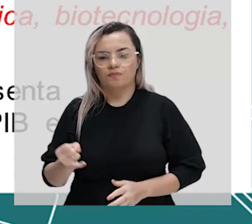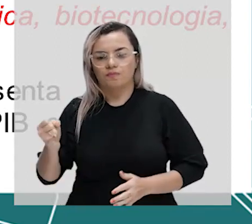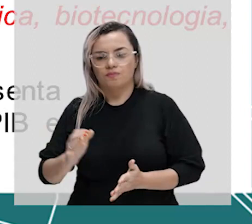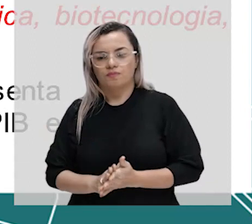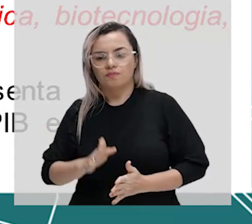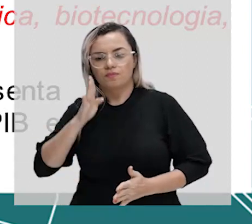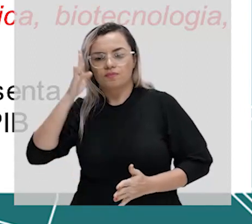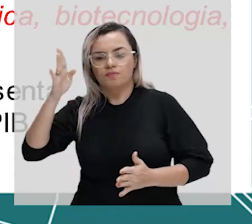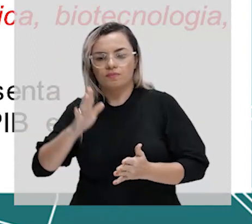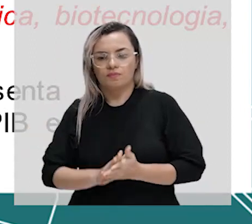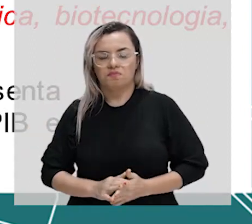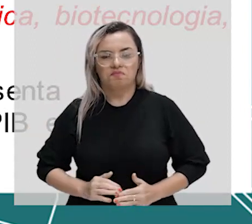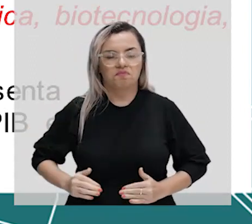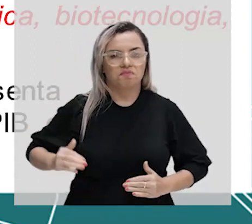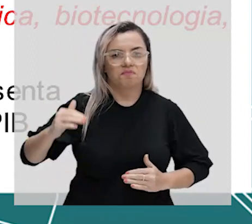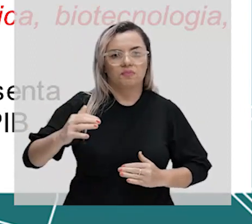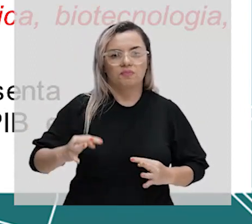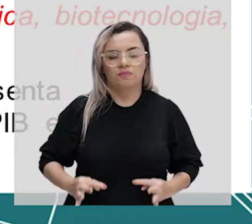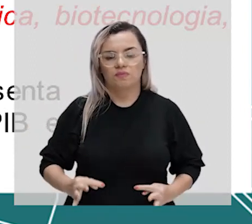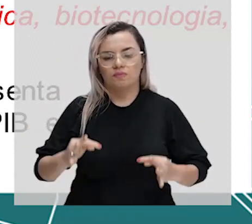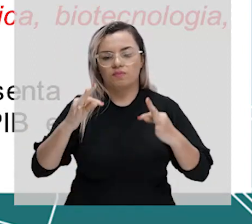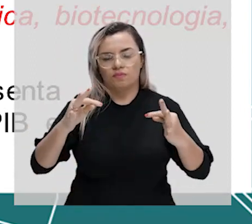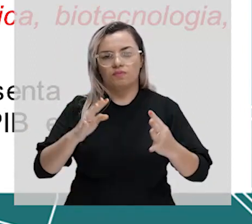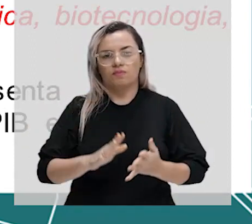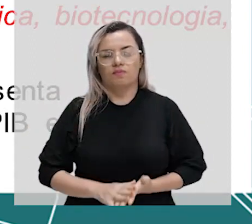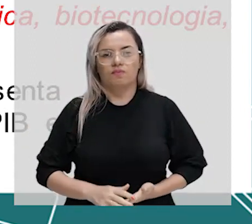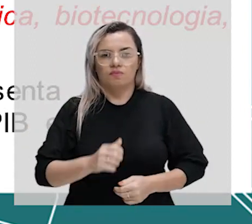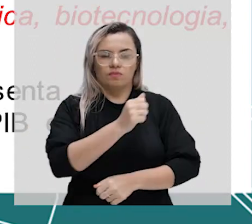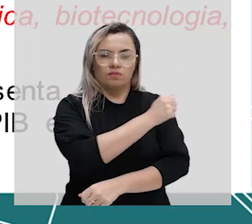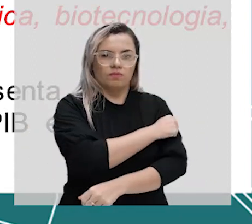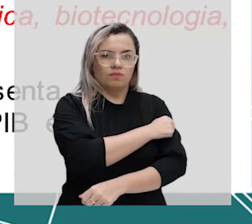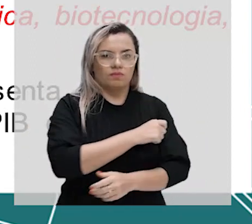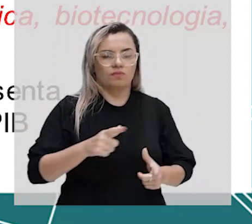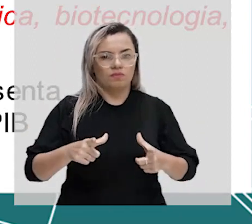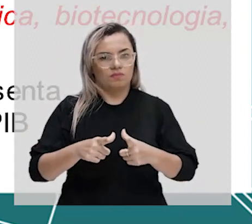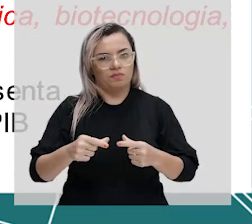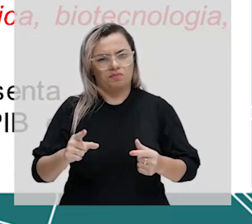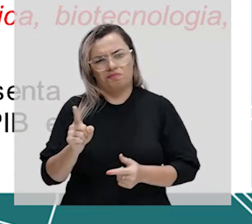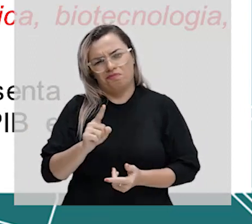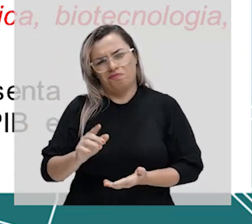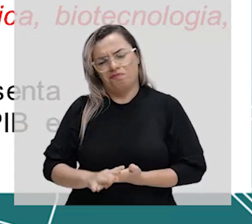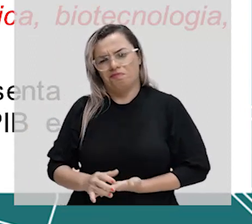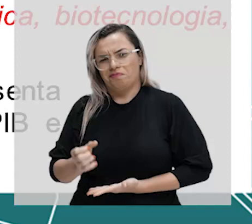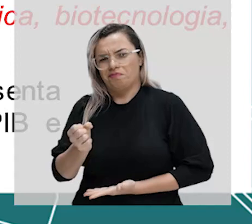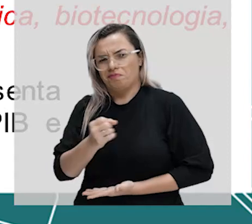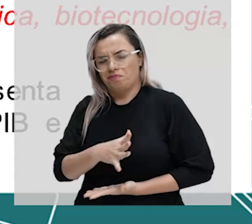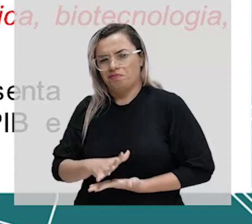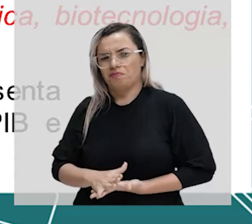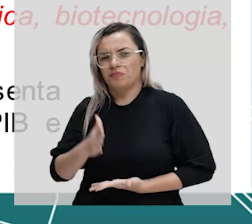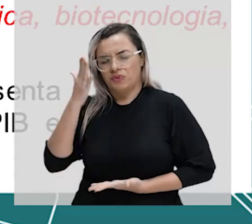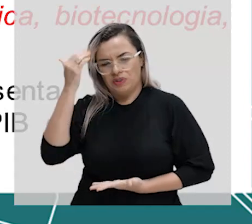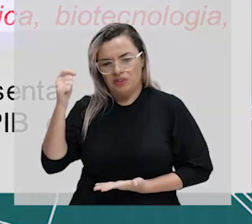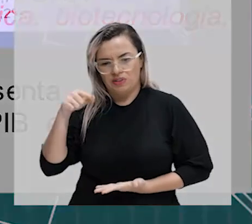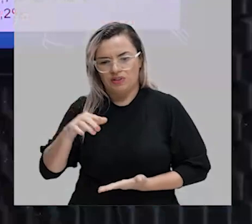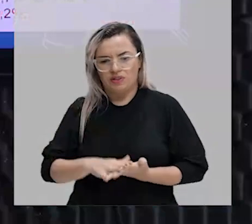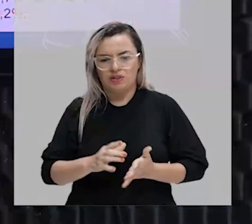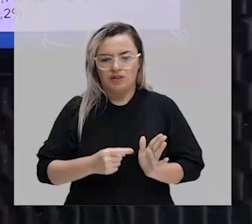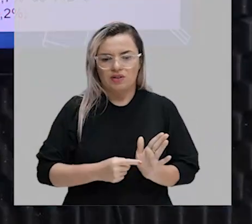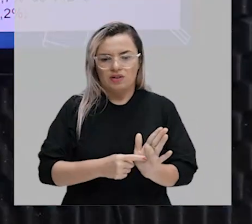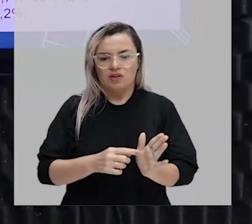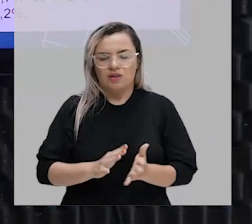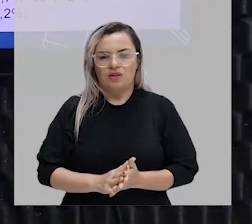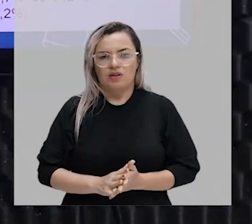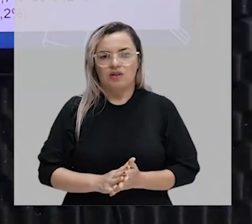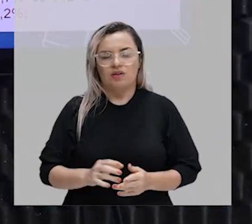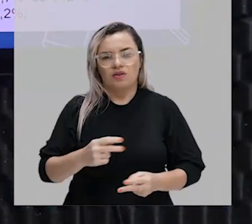né, em produtos de alta tecnologia. Galera, o Japão, isso aí não é nenhuma novidade, ele é um destaque na produção do setor